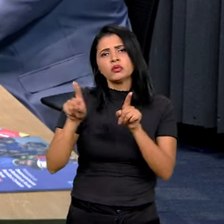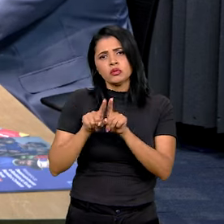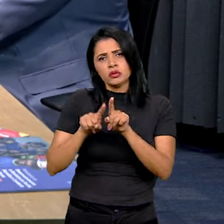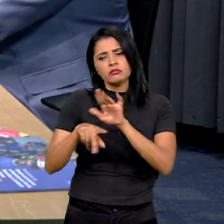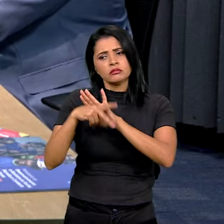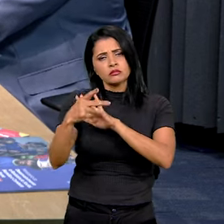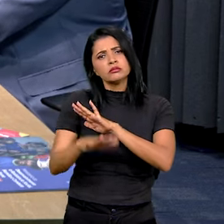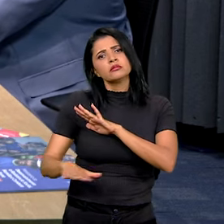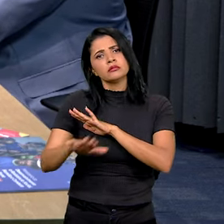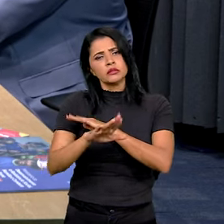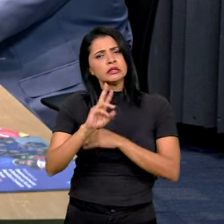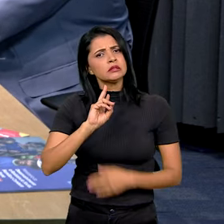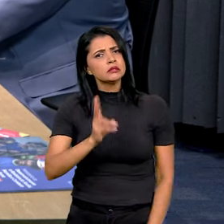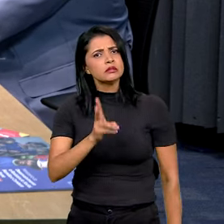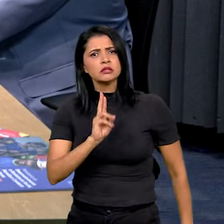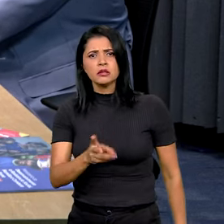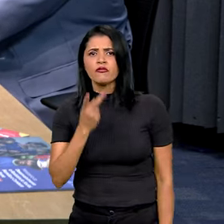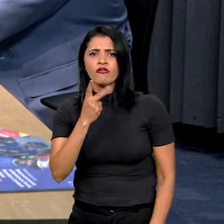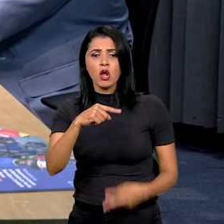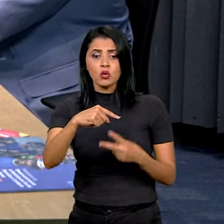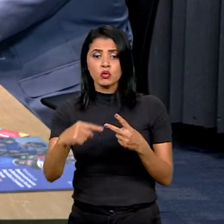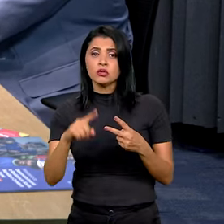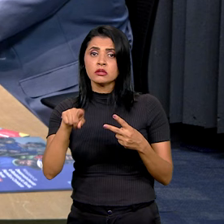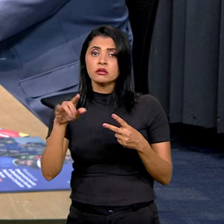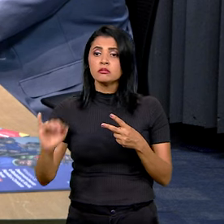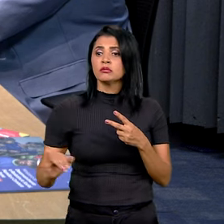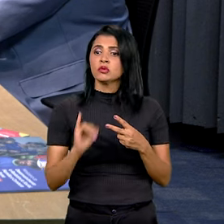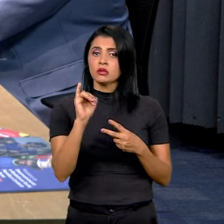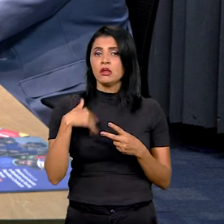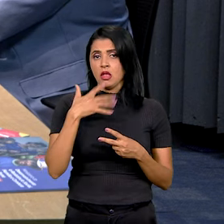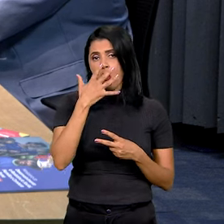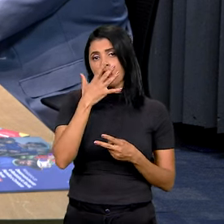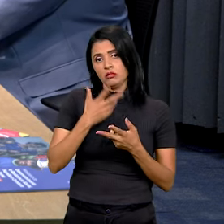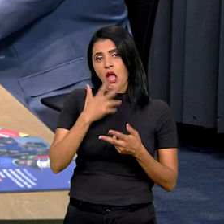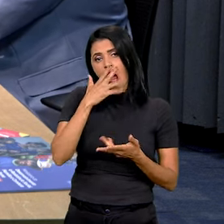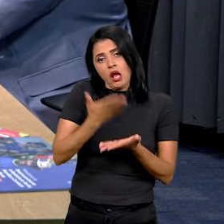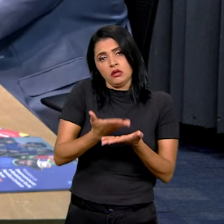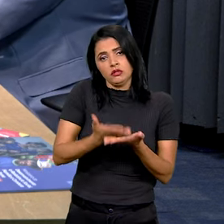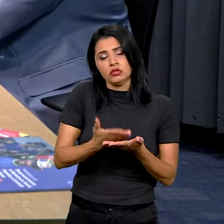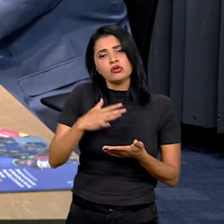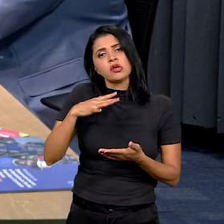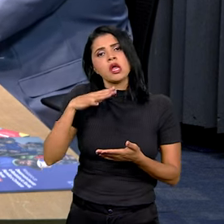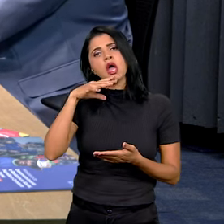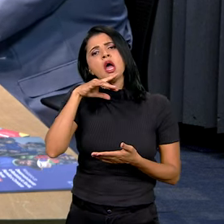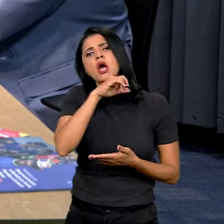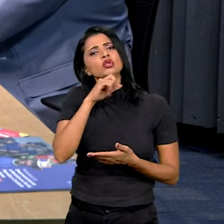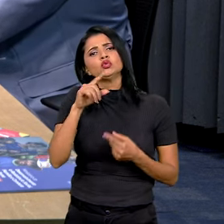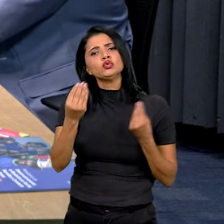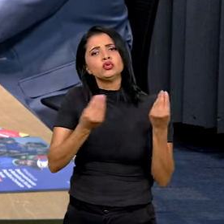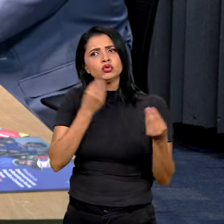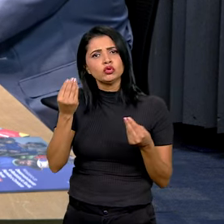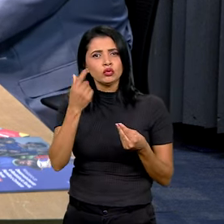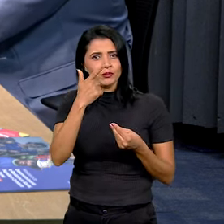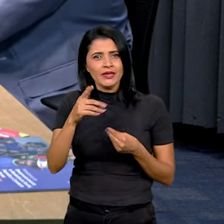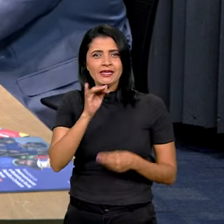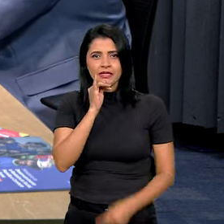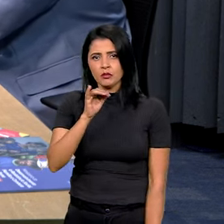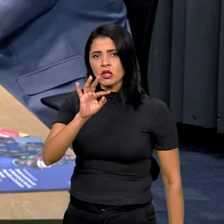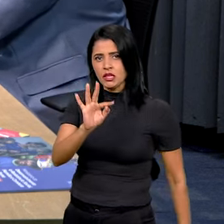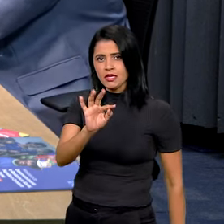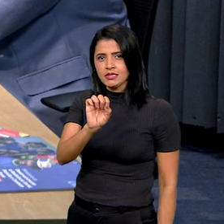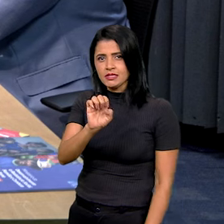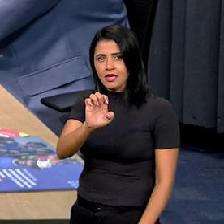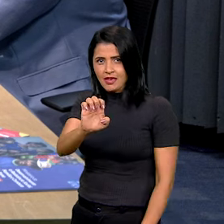fundamentais especificamente né Eu sempre falo dois canais importantes assim que eu acho primeiro em relação a algum tipo de fraude eleitoral a gente tem a ideia do